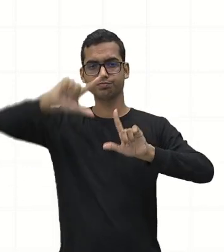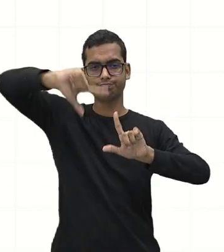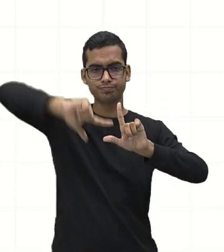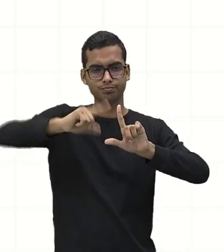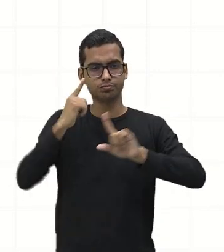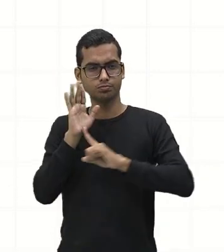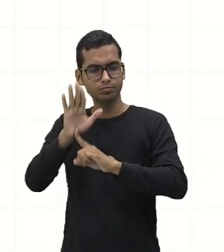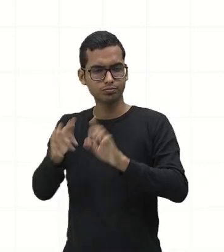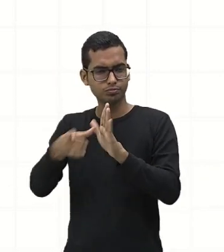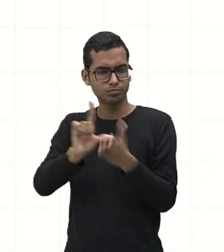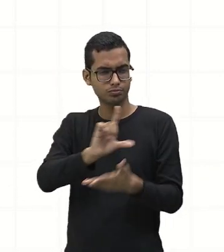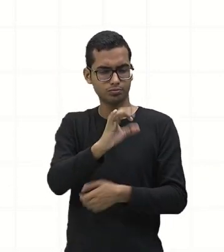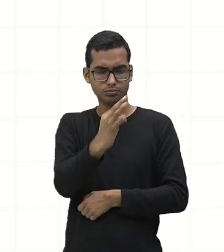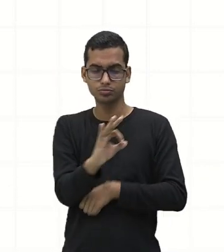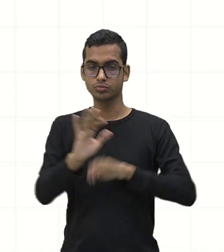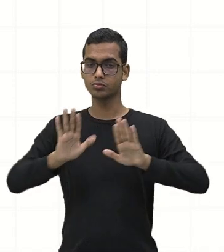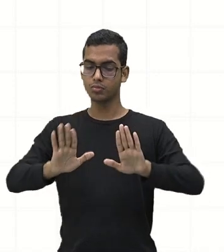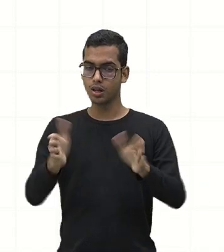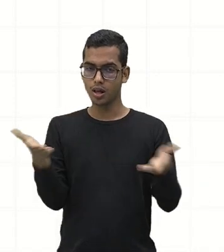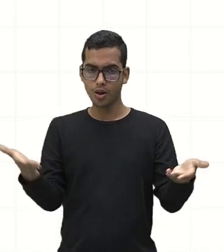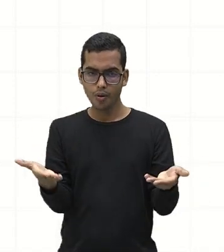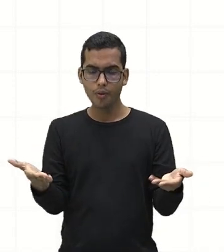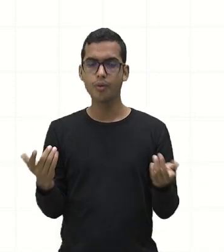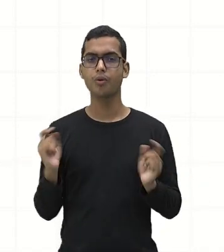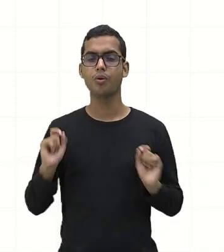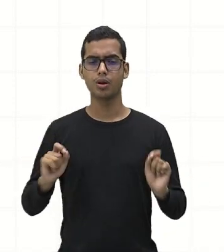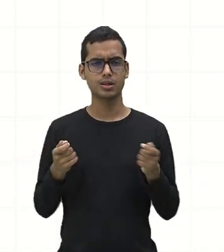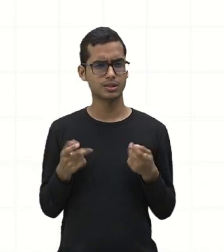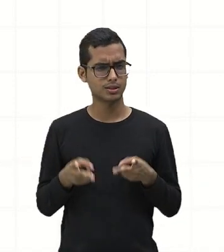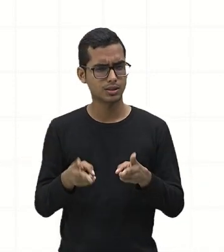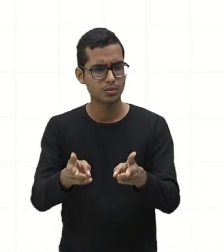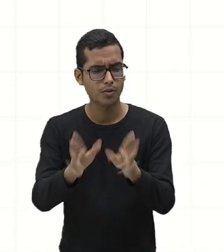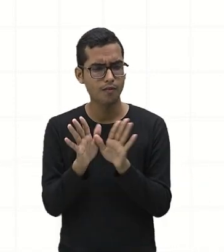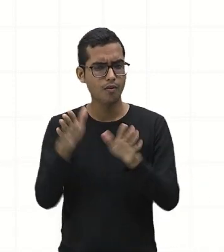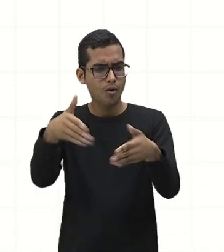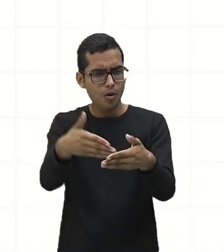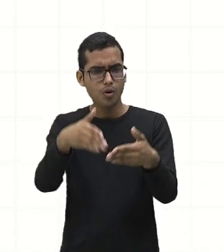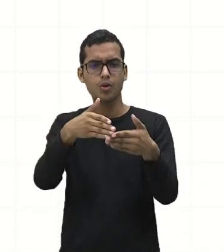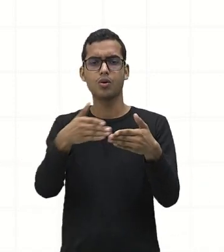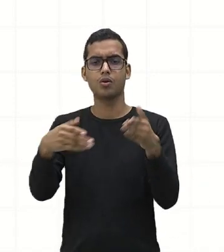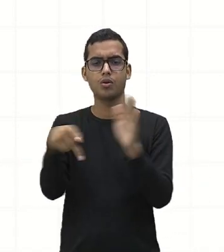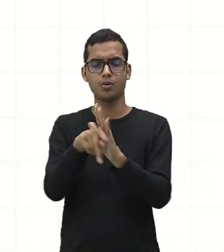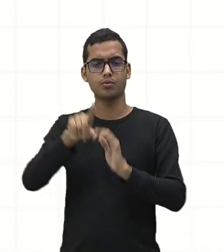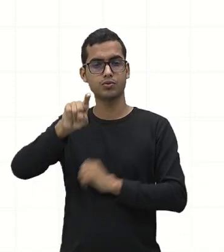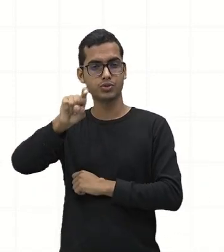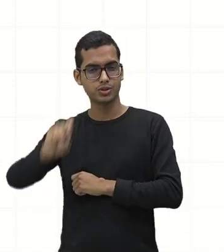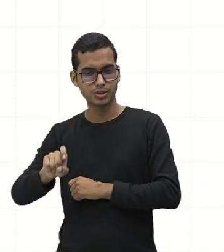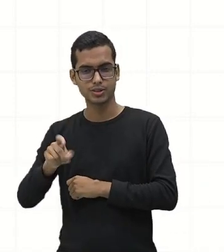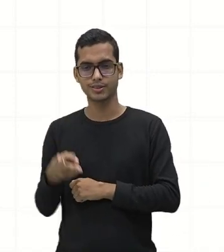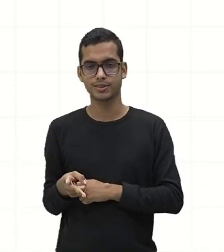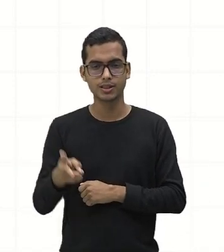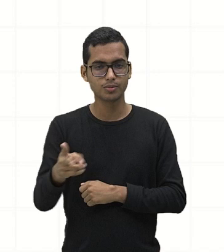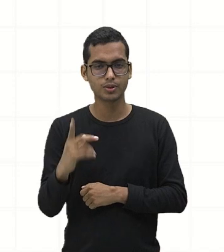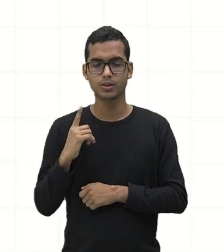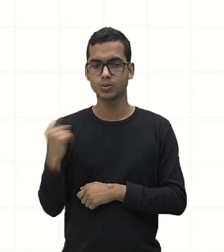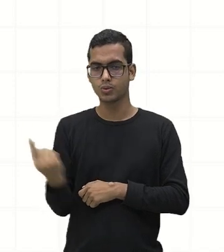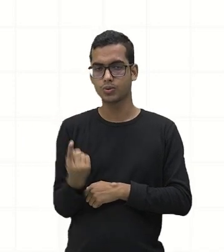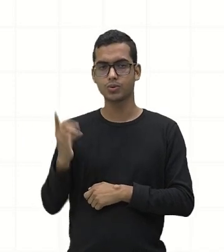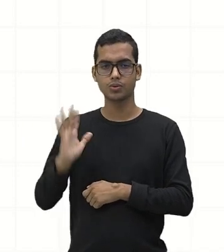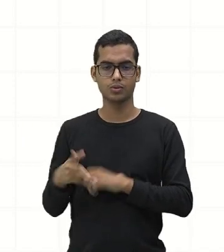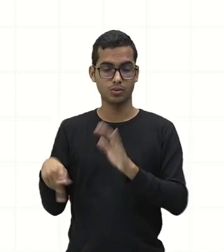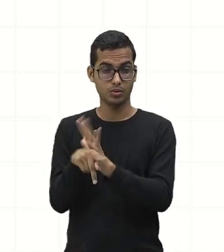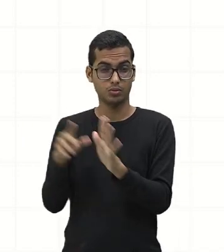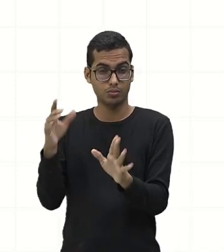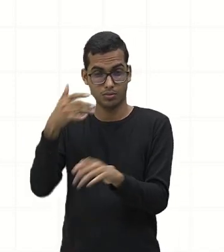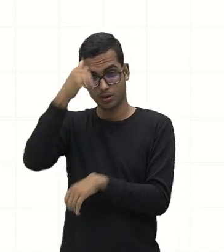tá bom? Só que, para mim, eu vou tentar sempre trabalhar aqui o x já fica isolado direto, para a gente não ter muita conta